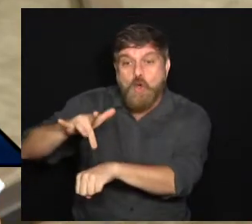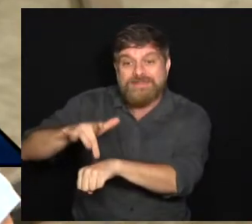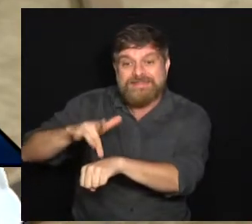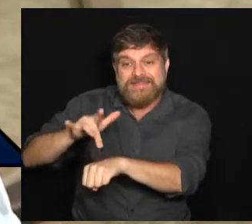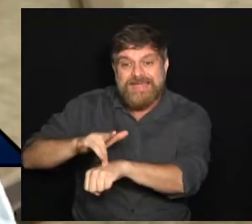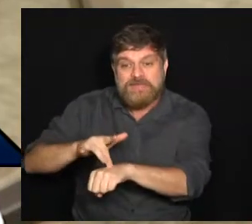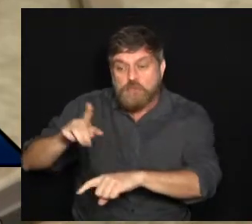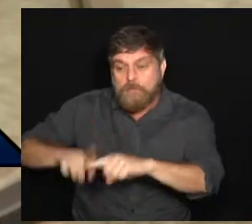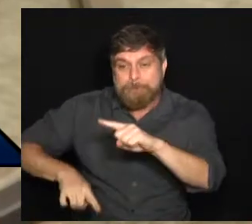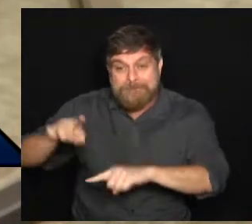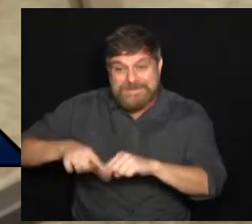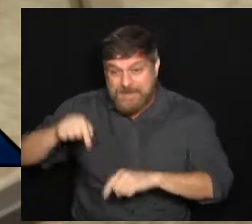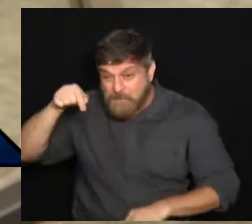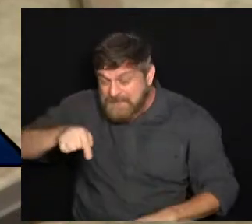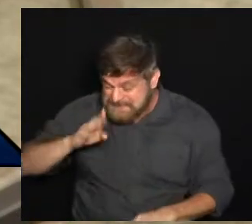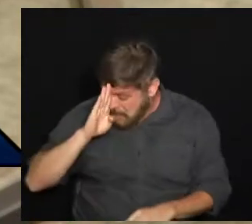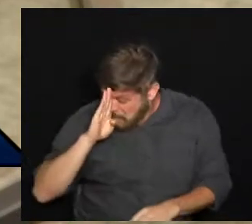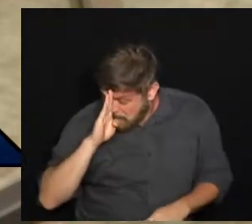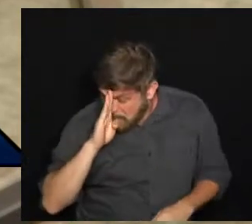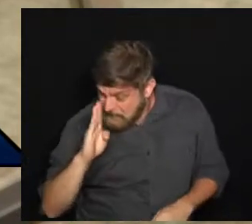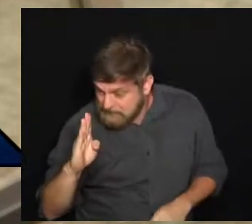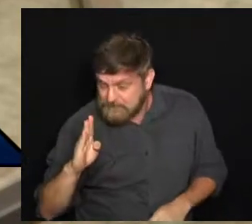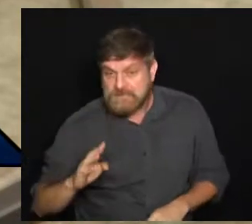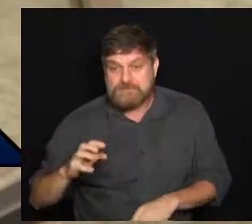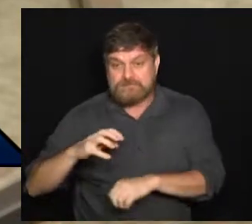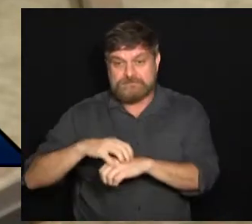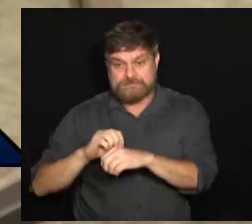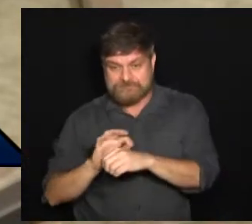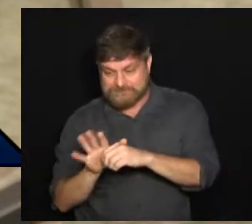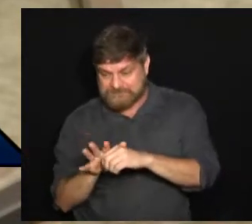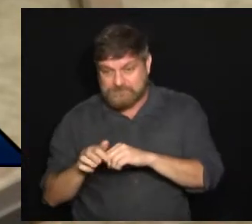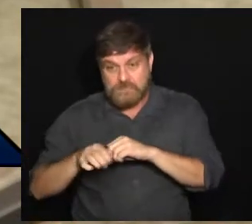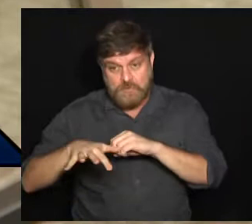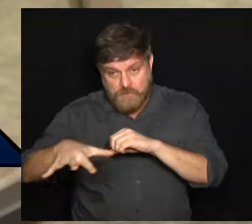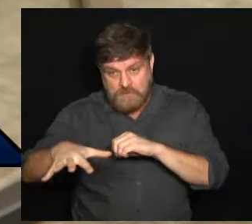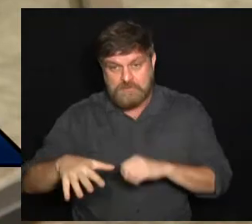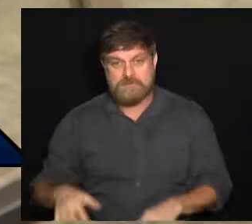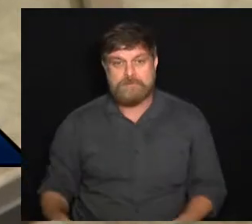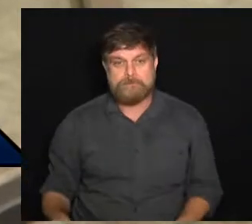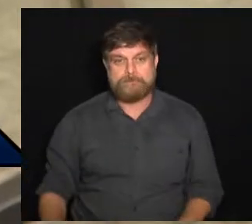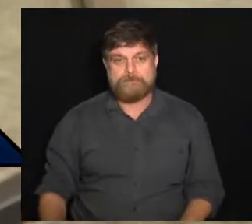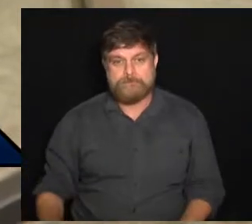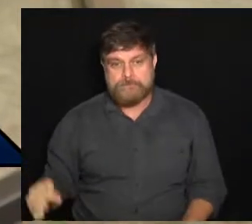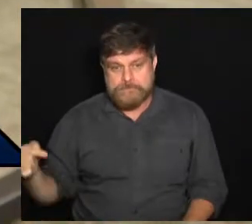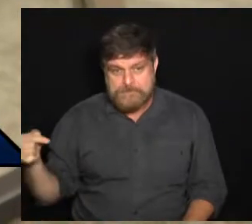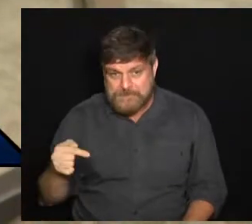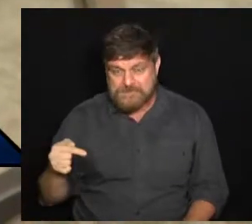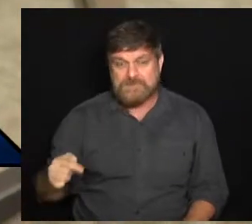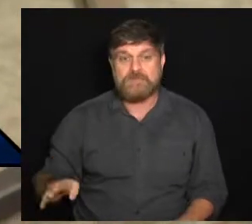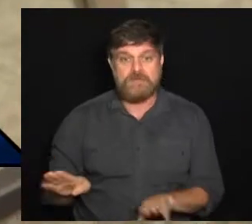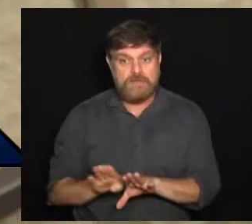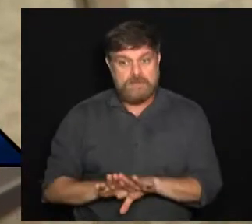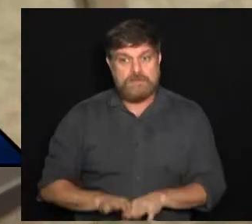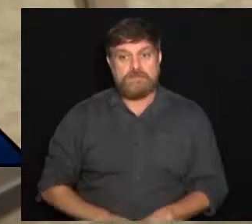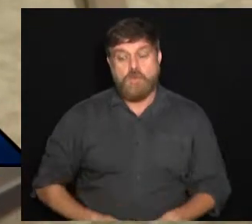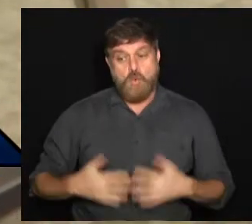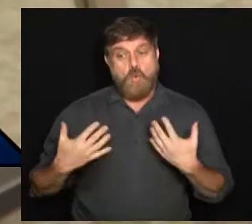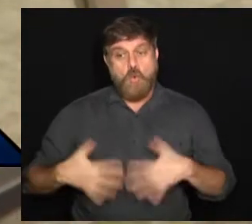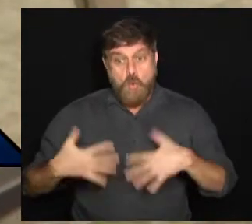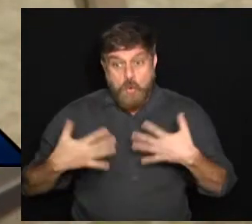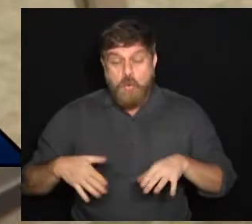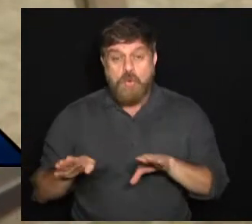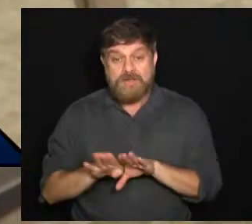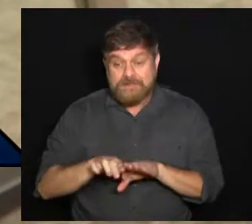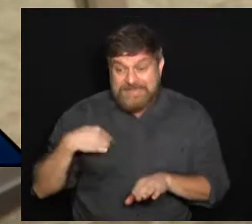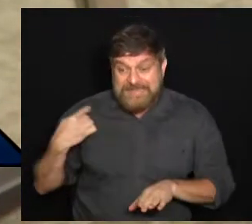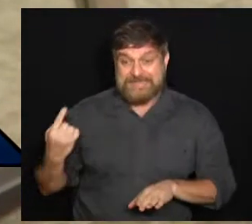Esta é uma das vias mais importantes do SARS-CoV-2, do coronavírus, né? É uma via muito intensa e ela exige